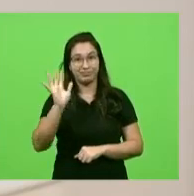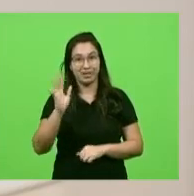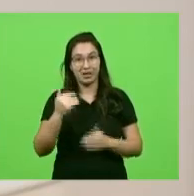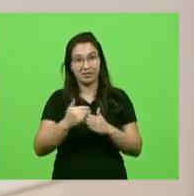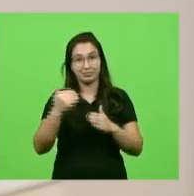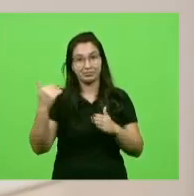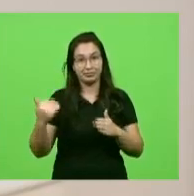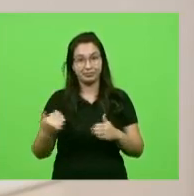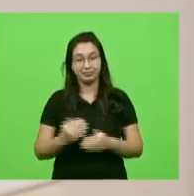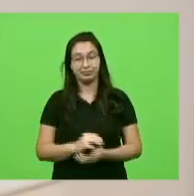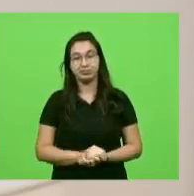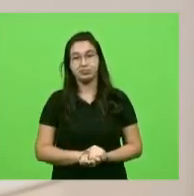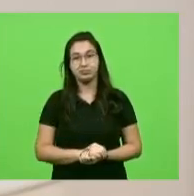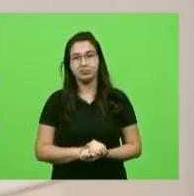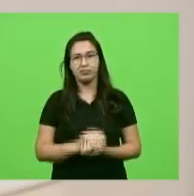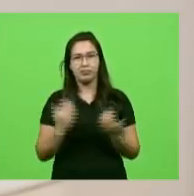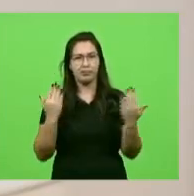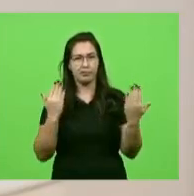Paralelamente ao processo